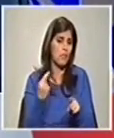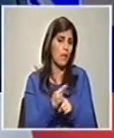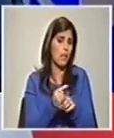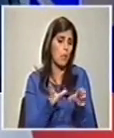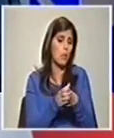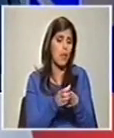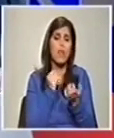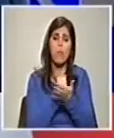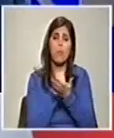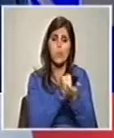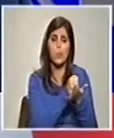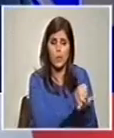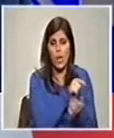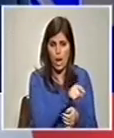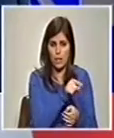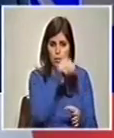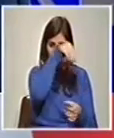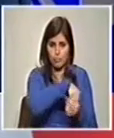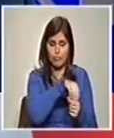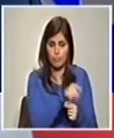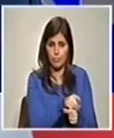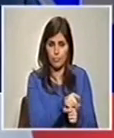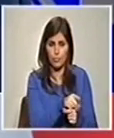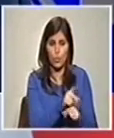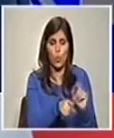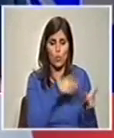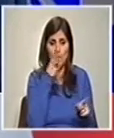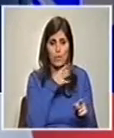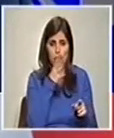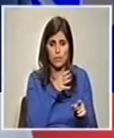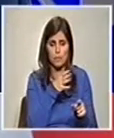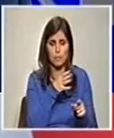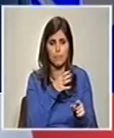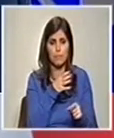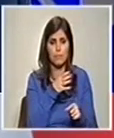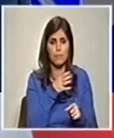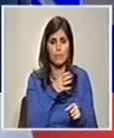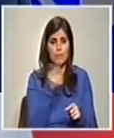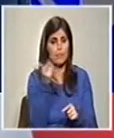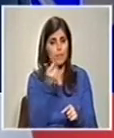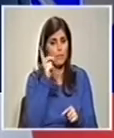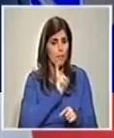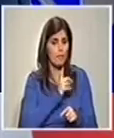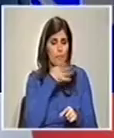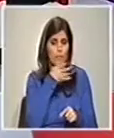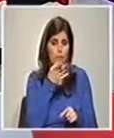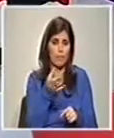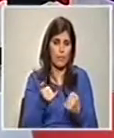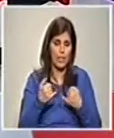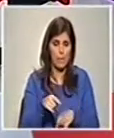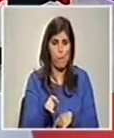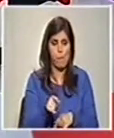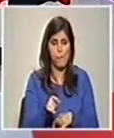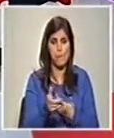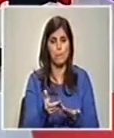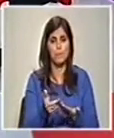e ajudá-la. E é nisso que se inscreve aquilo que foi referido pelas duas oradoras anteriores, uhum. E